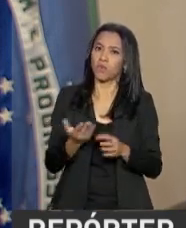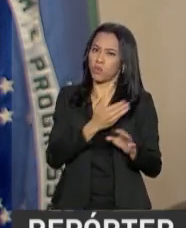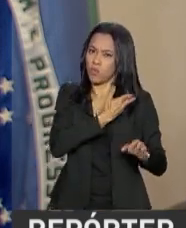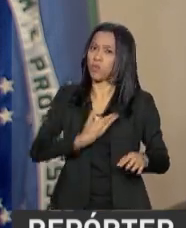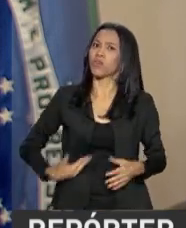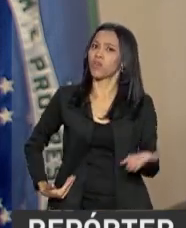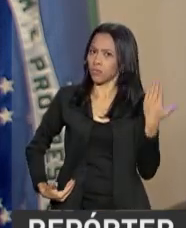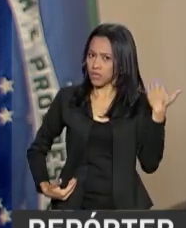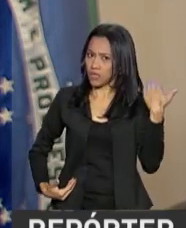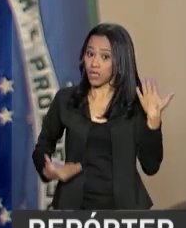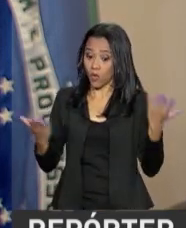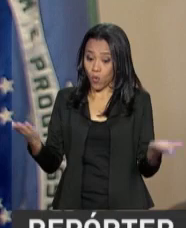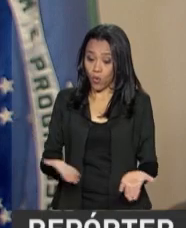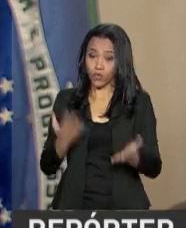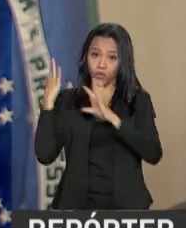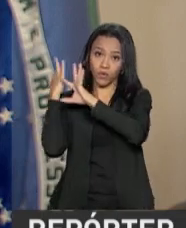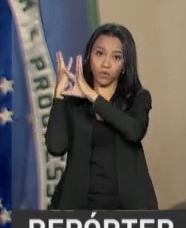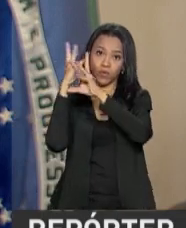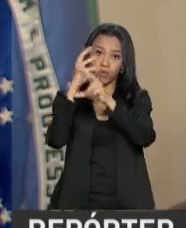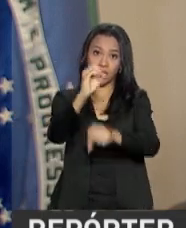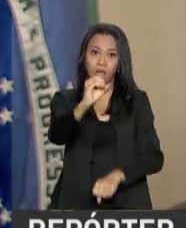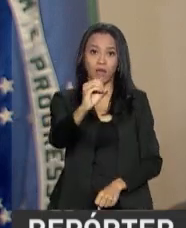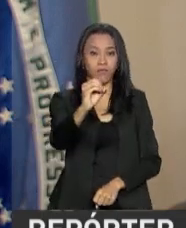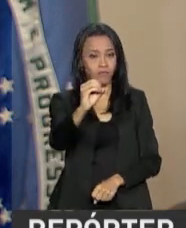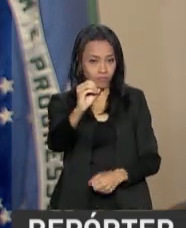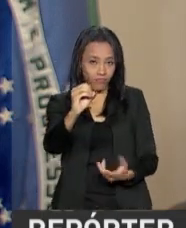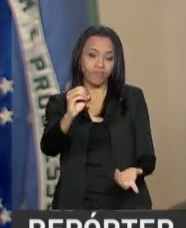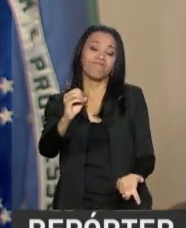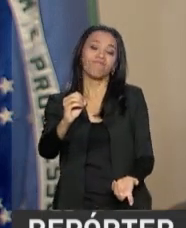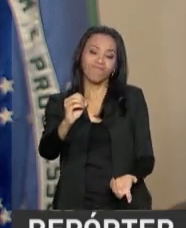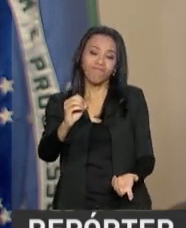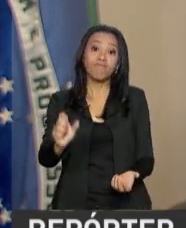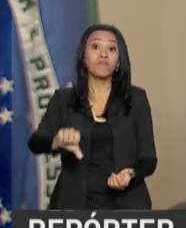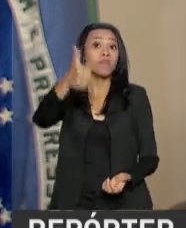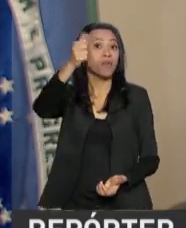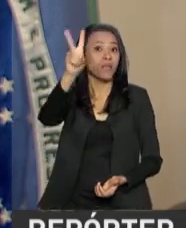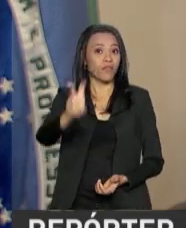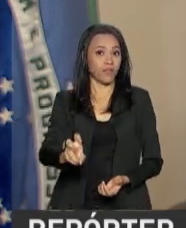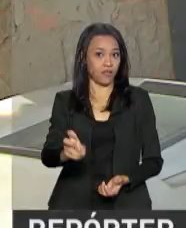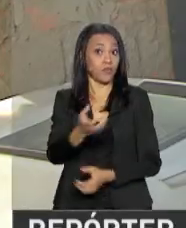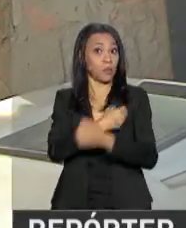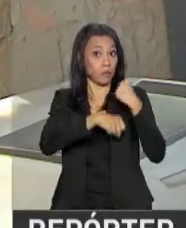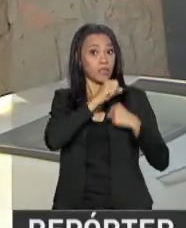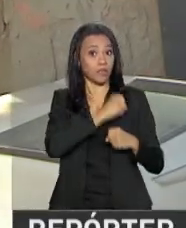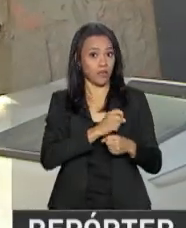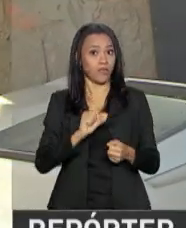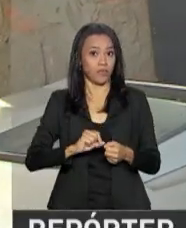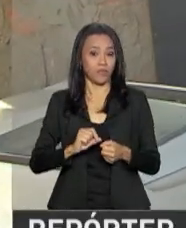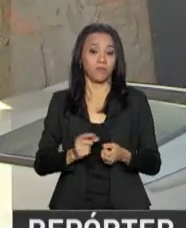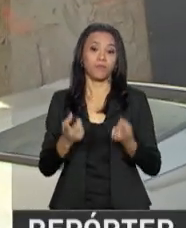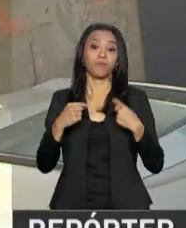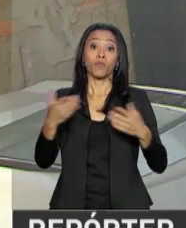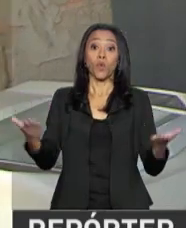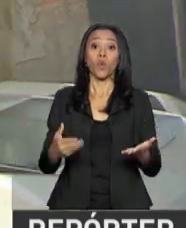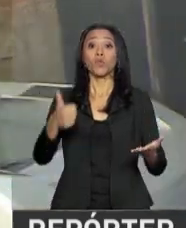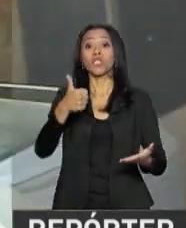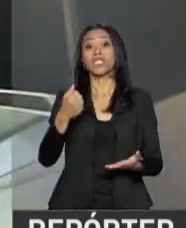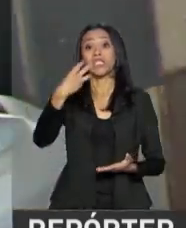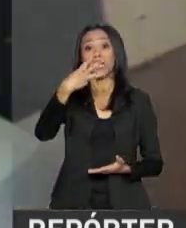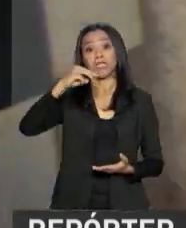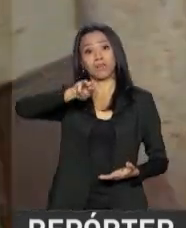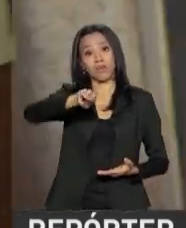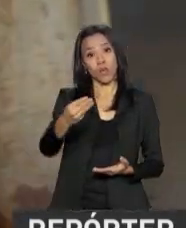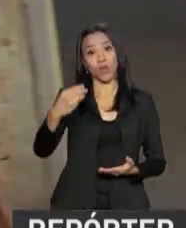foi gerada pela primeira vez na história do programa no ano passado hoje são cerca de 13 milhões e